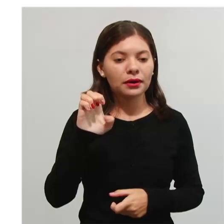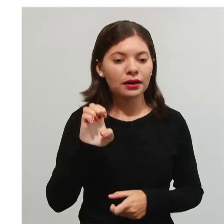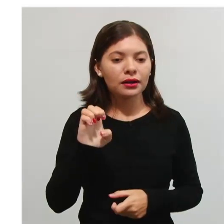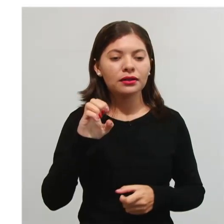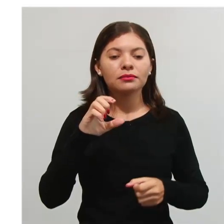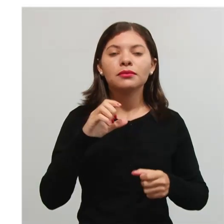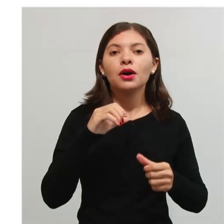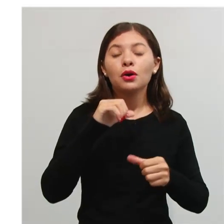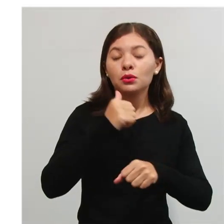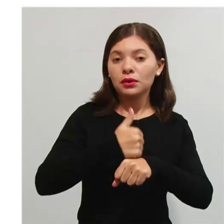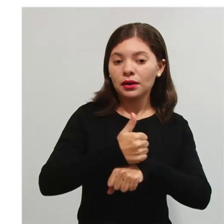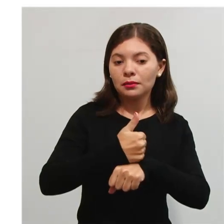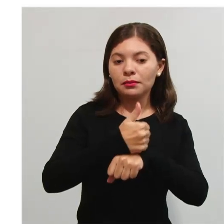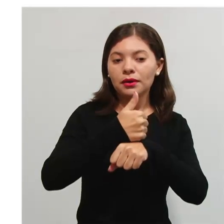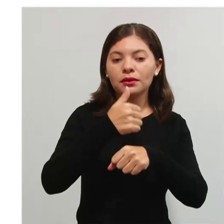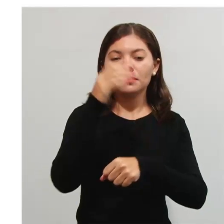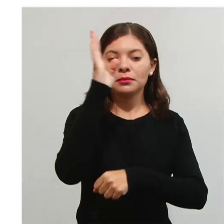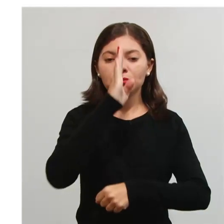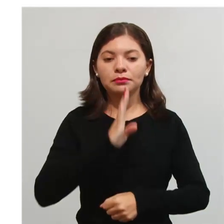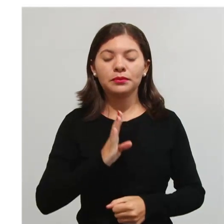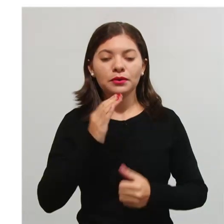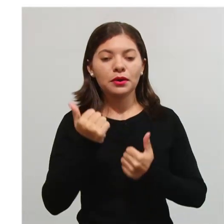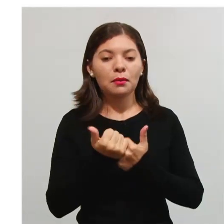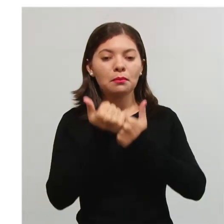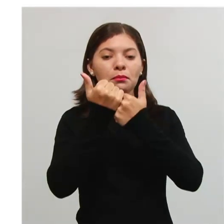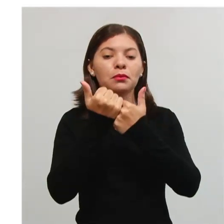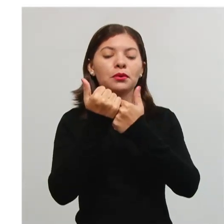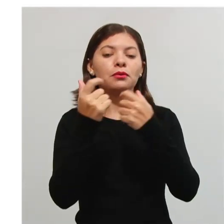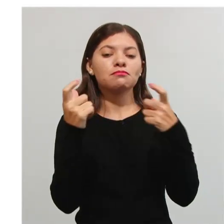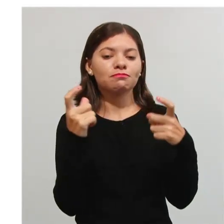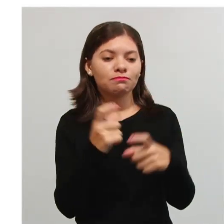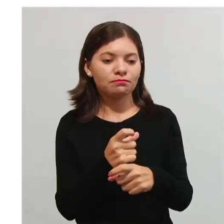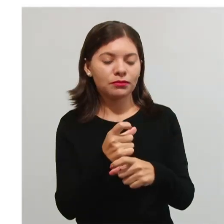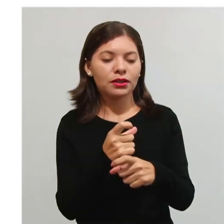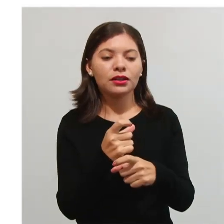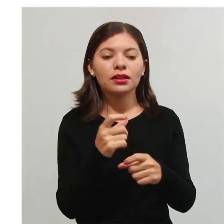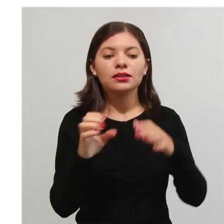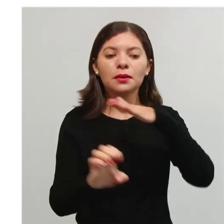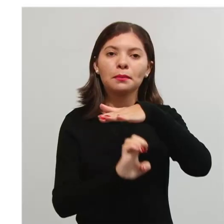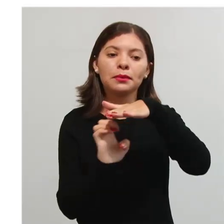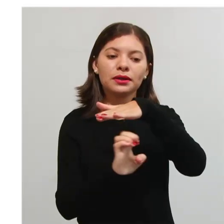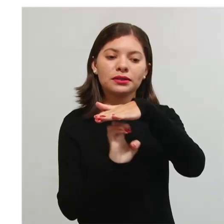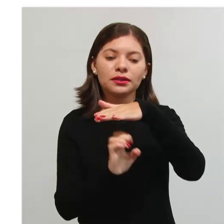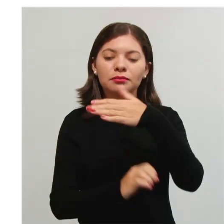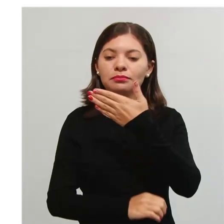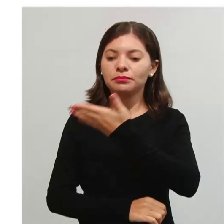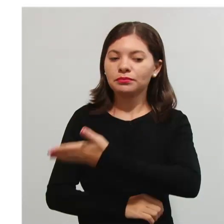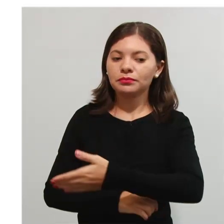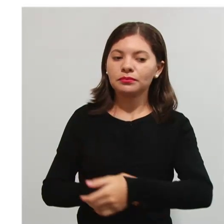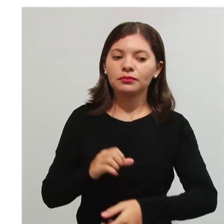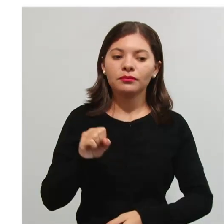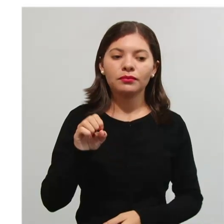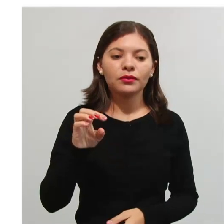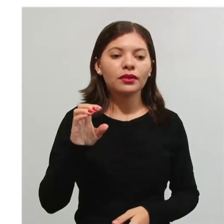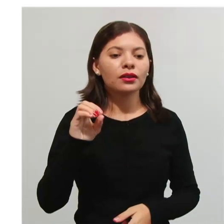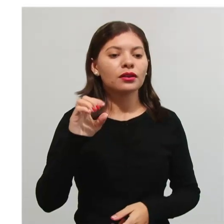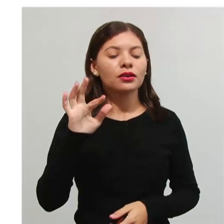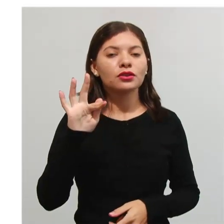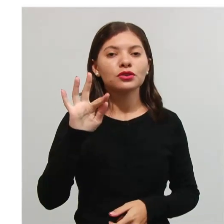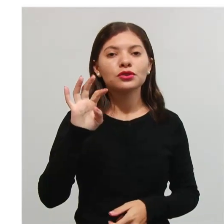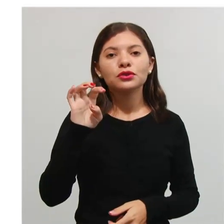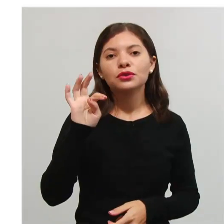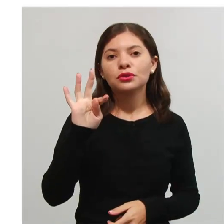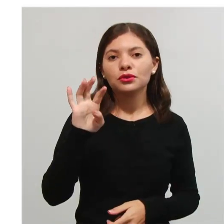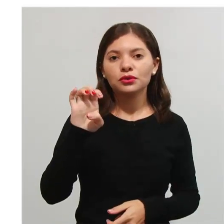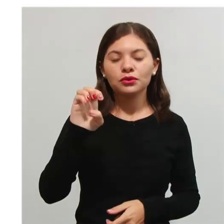de Apoio às Micro e Pequenas Empresas, a Softex, que é a Sociedade Brasileira para Exportação de Software,